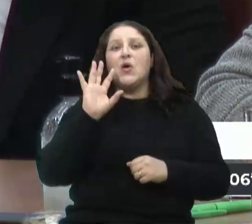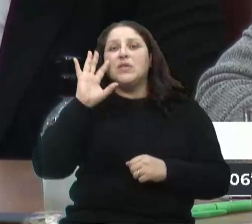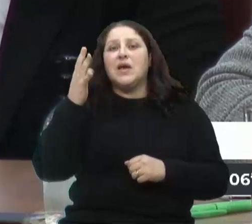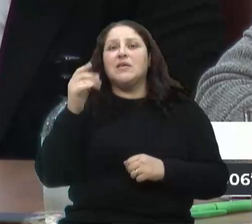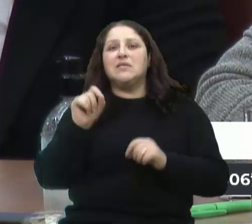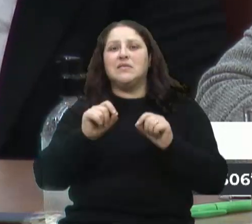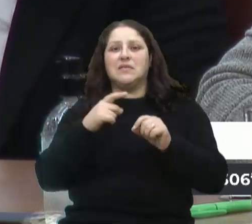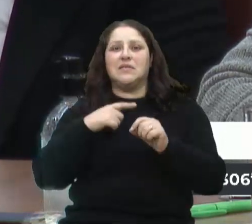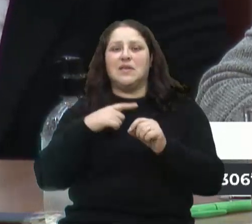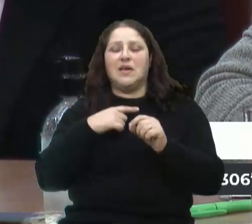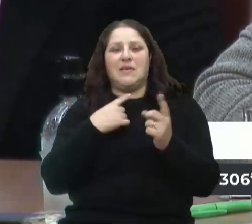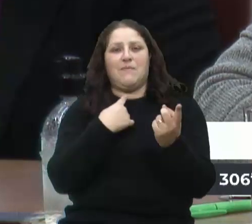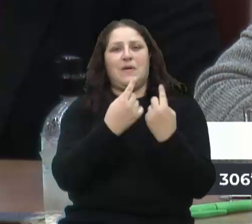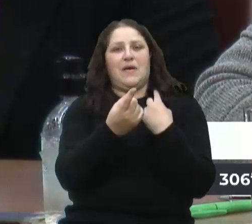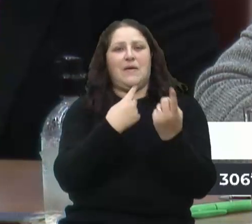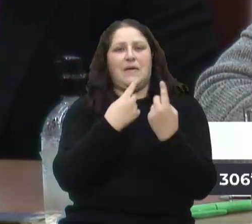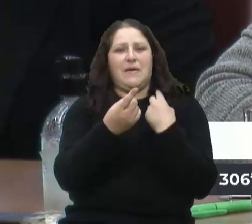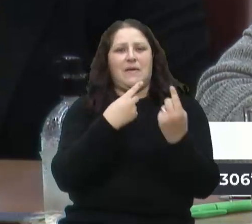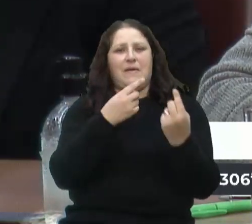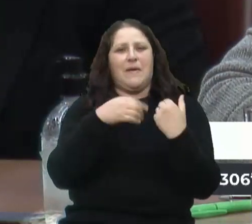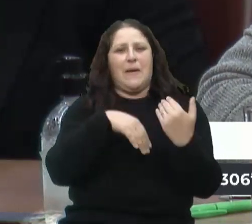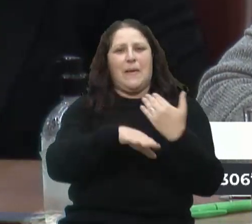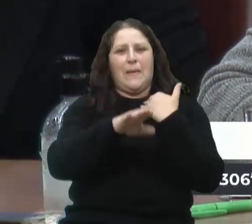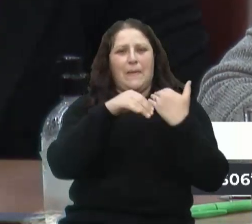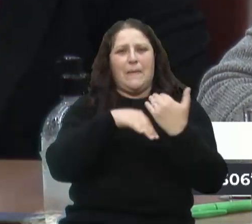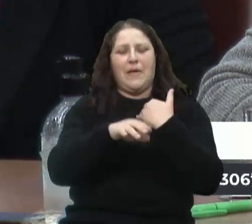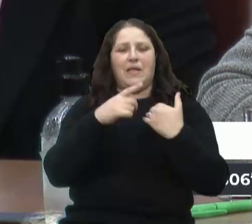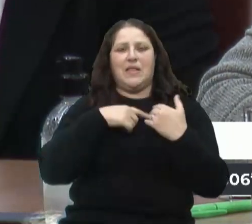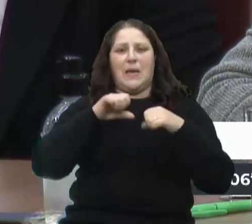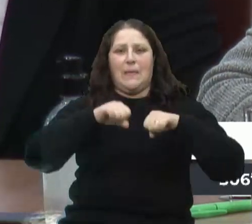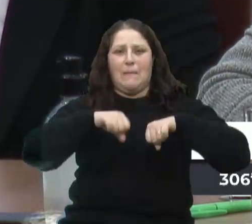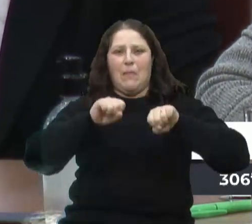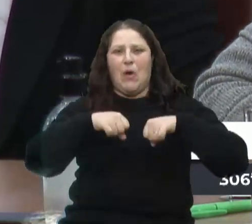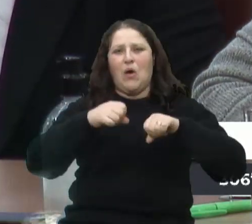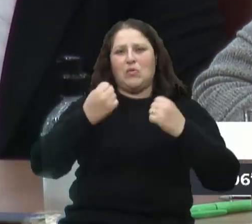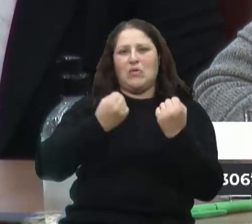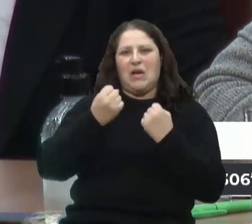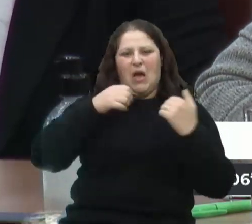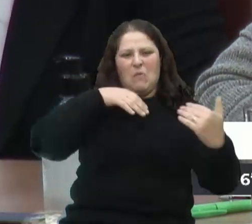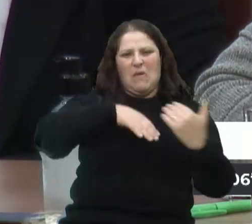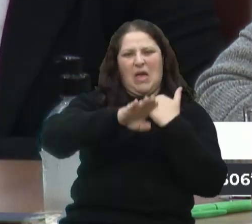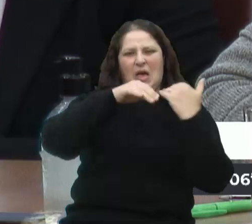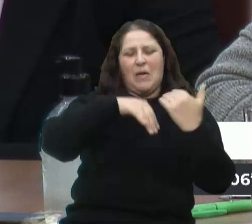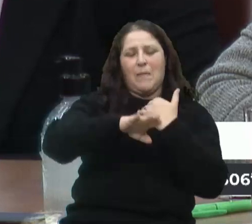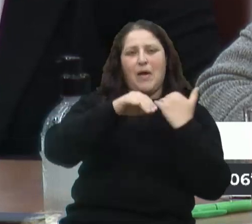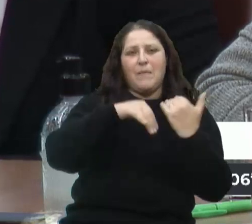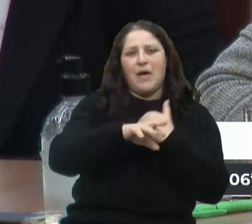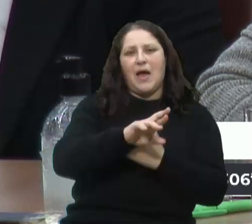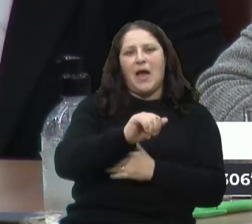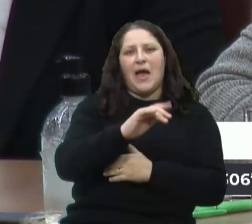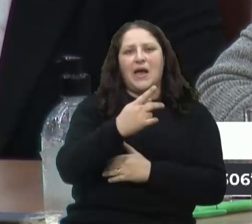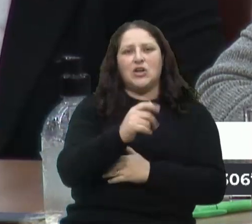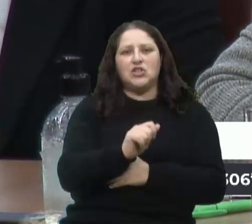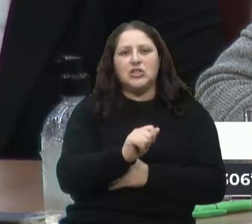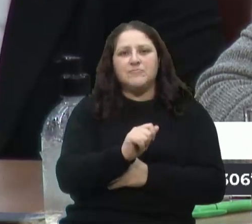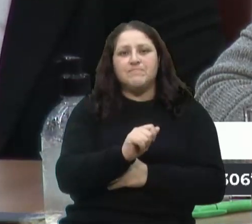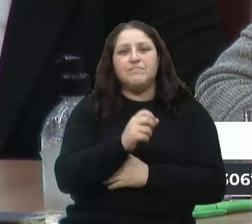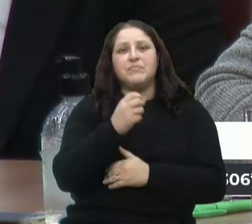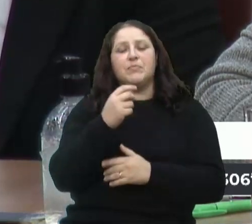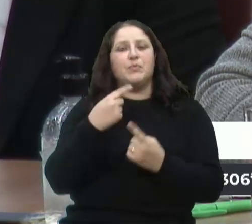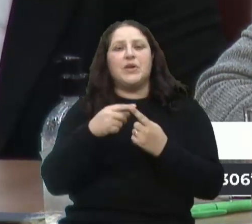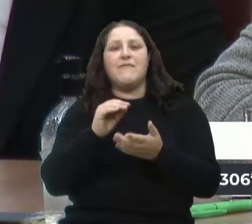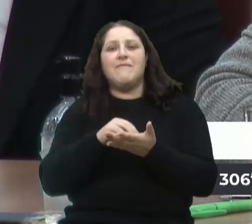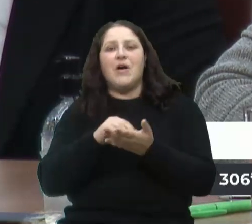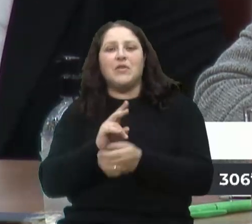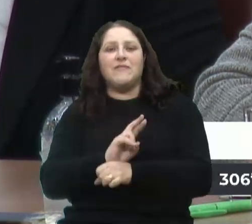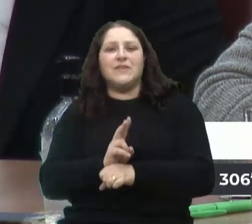nas rodovias aqui da cidade, é porque não há fiscalização. Se acontece uma situação dessa, típica, né, é